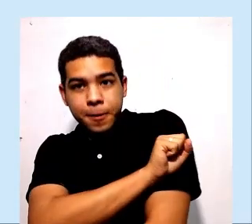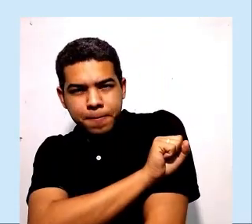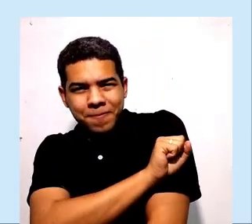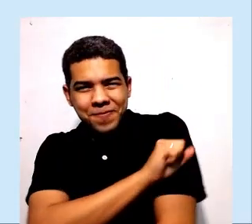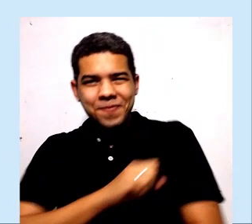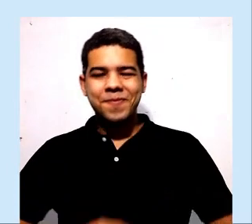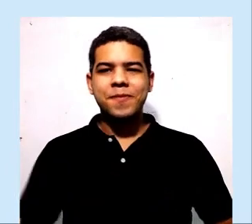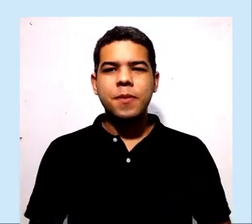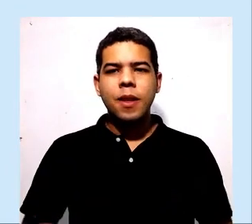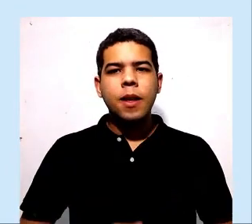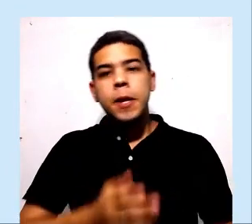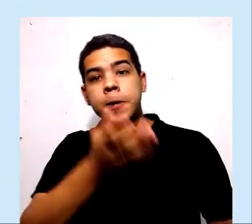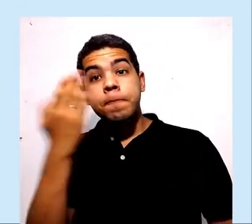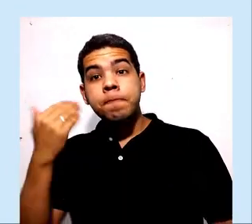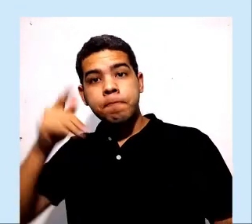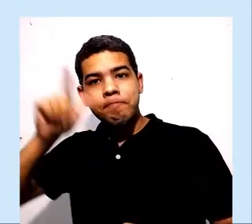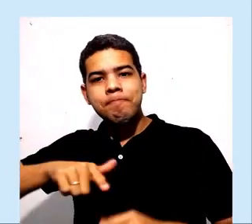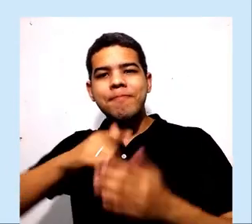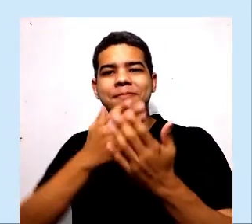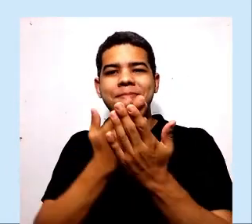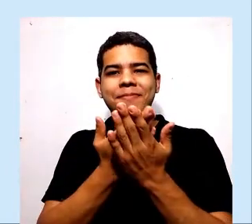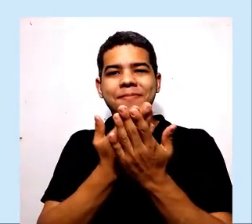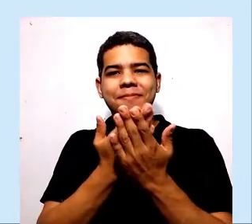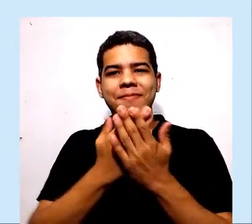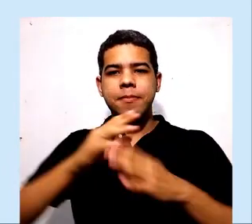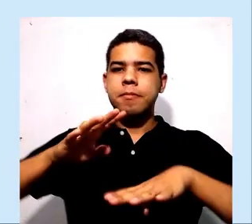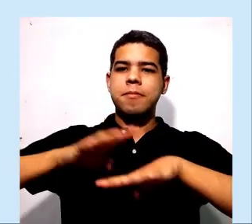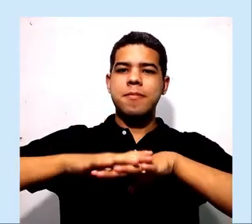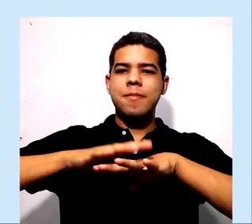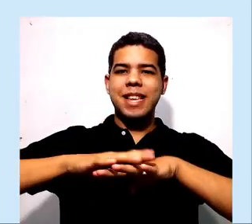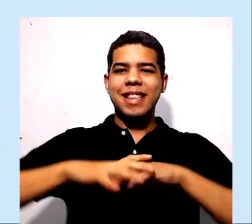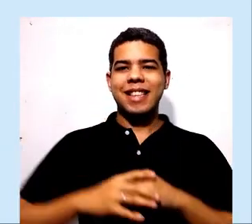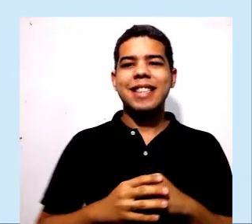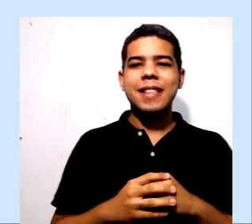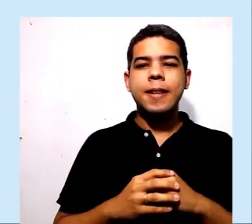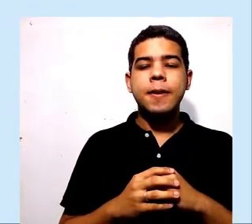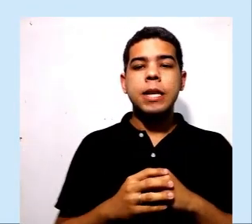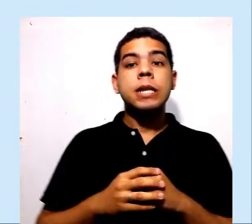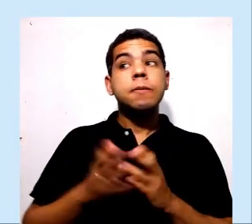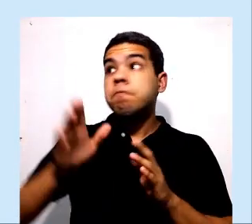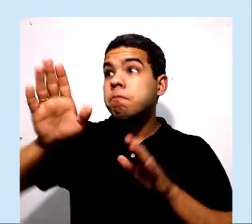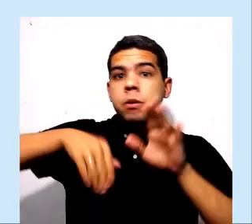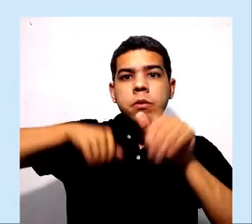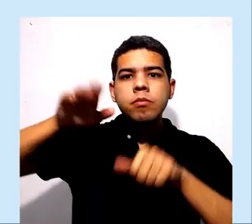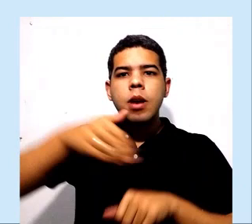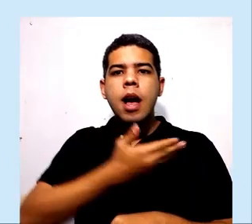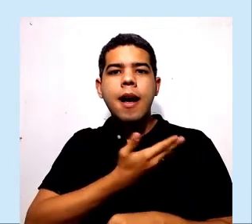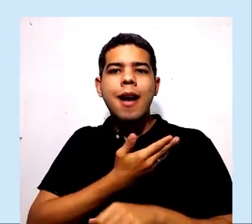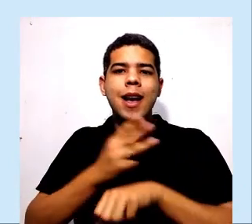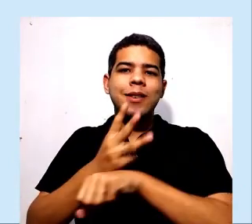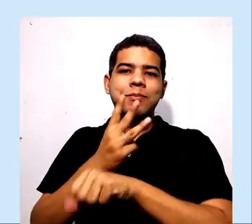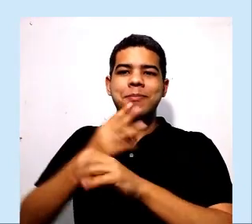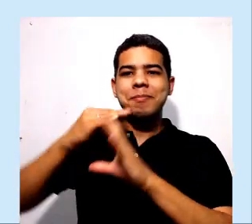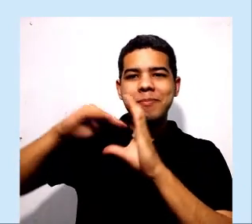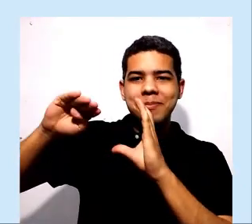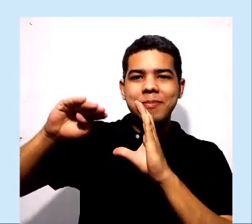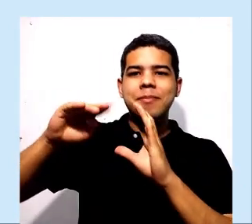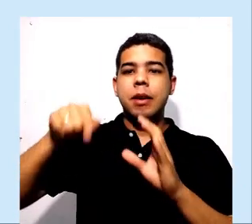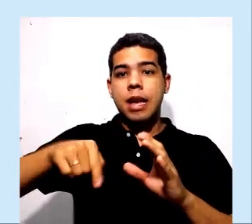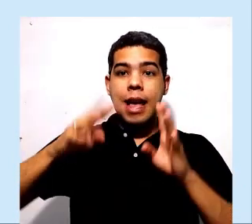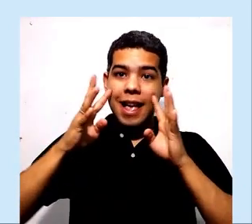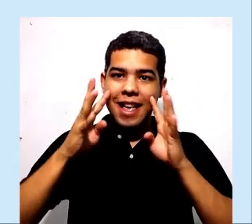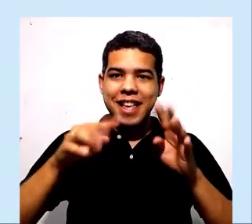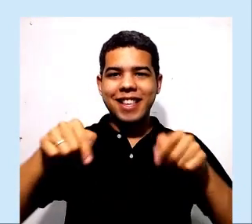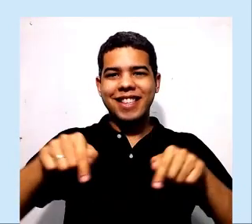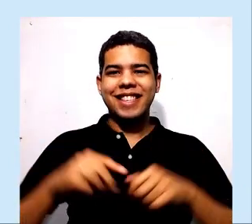Fala pessoal do oitavo ano, vamos lá para mais uma aula de matemática. Então, chama todo mundo, manda o zap e